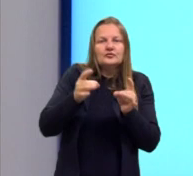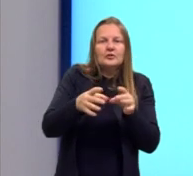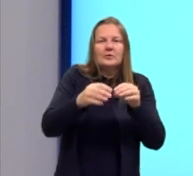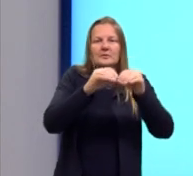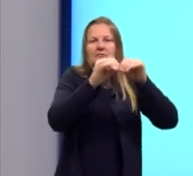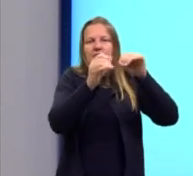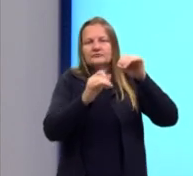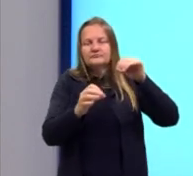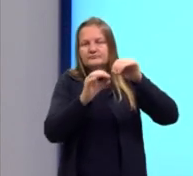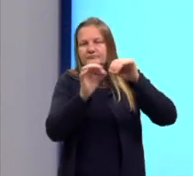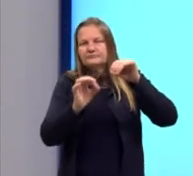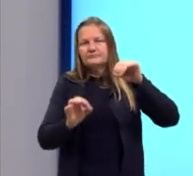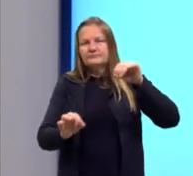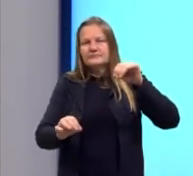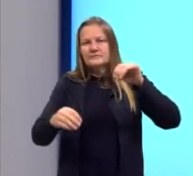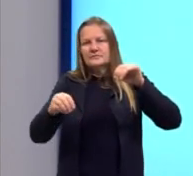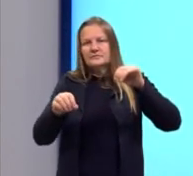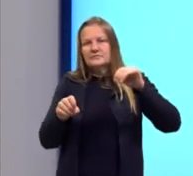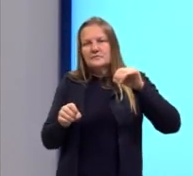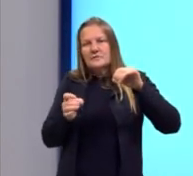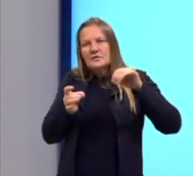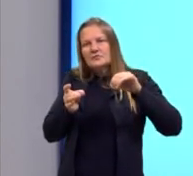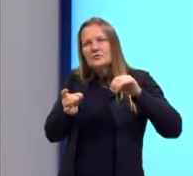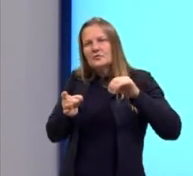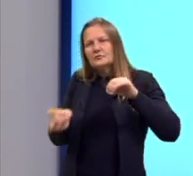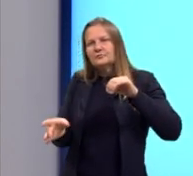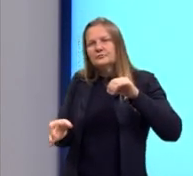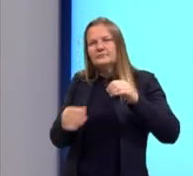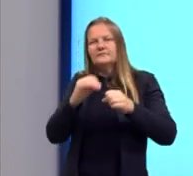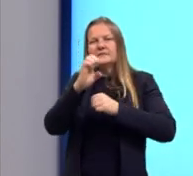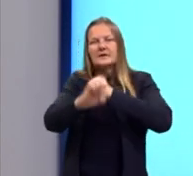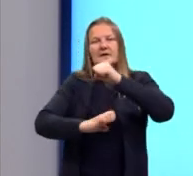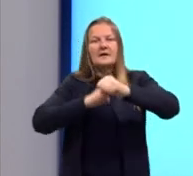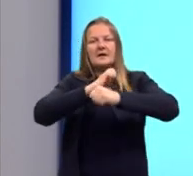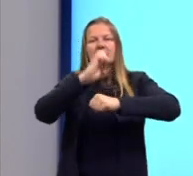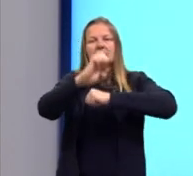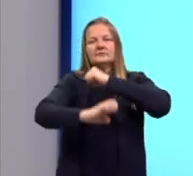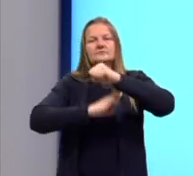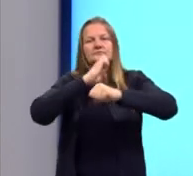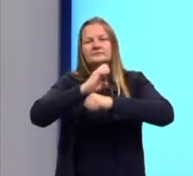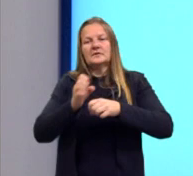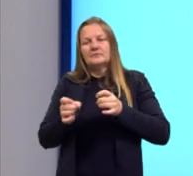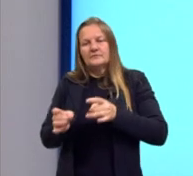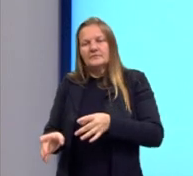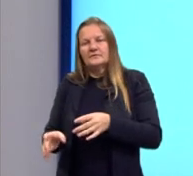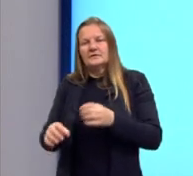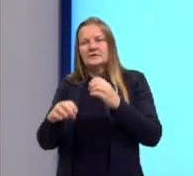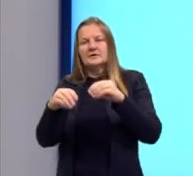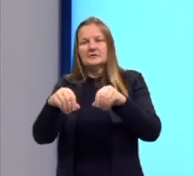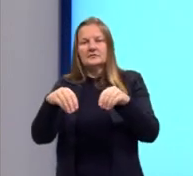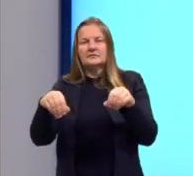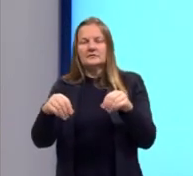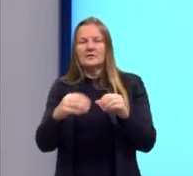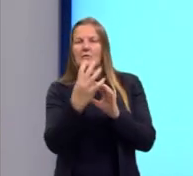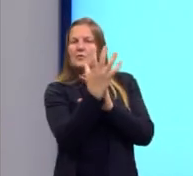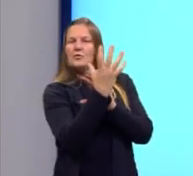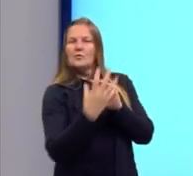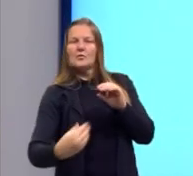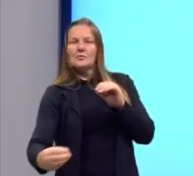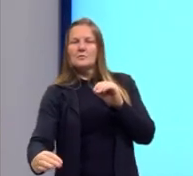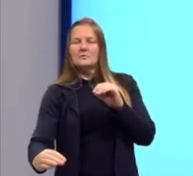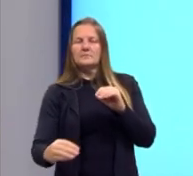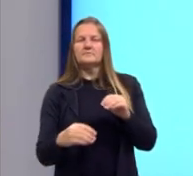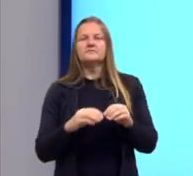sobrecarga vai escapar essa energia né esses elétrons pela terra né porque seria um grande